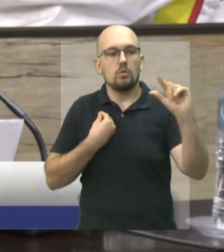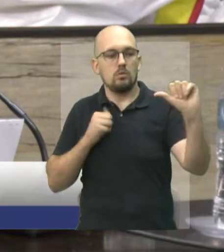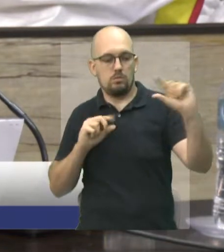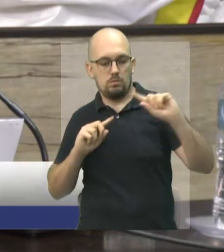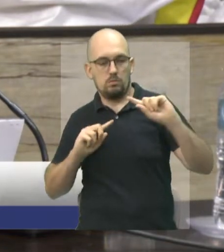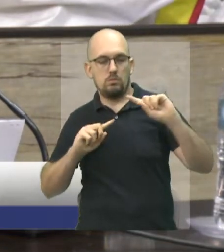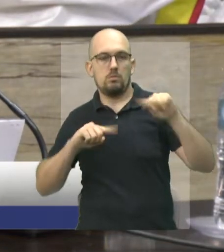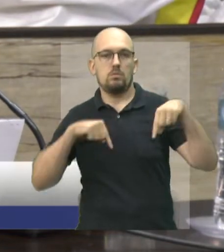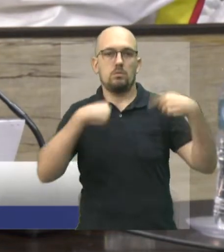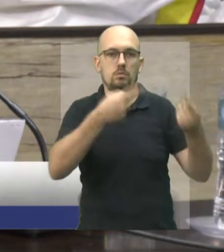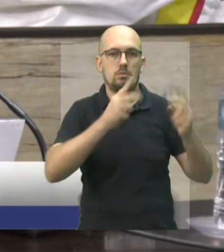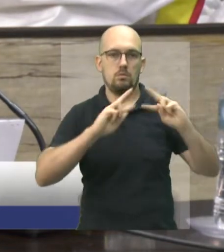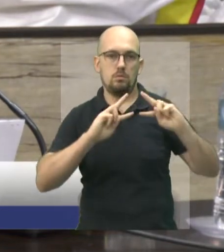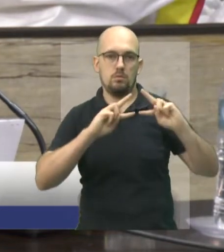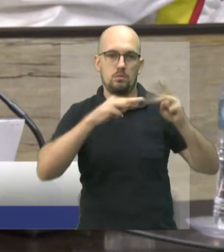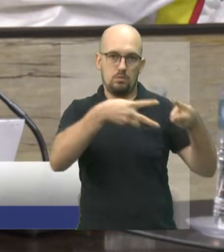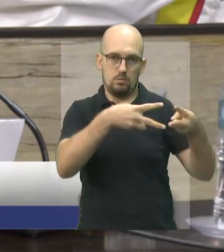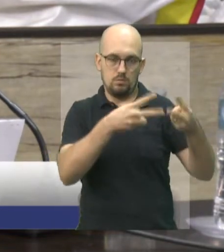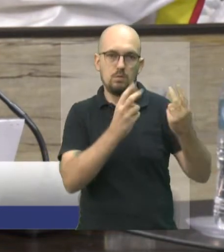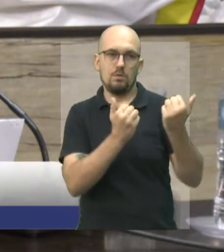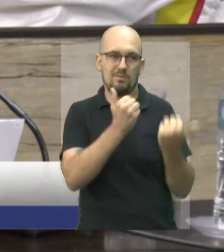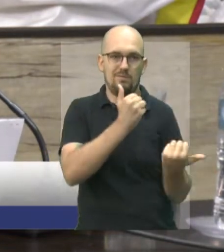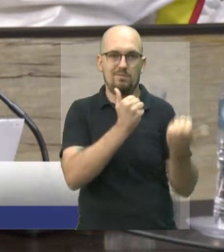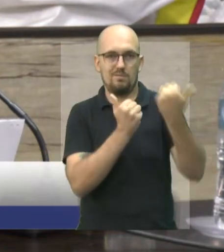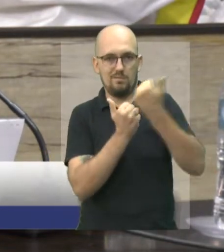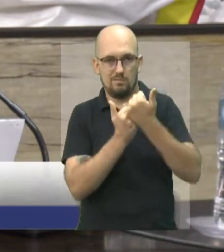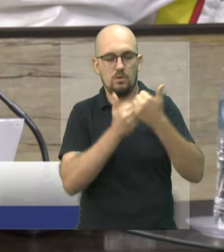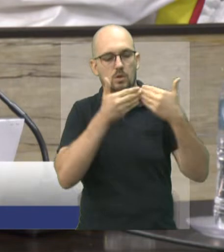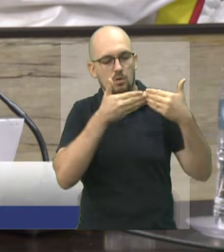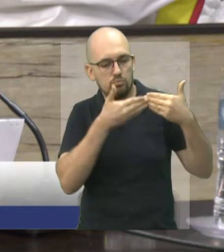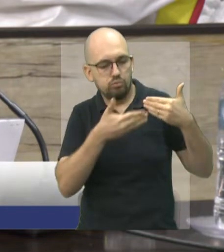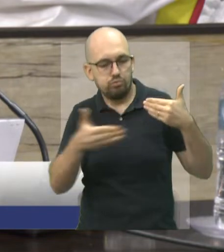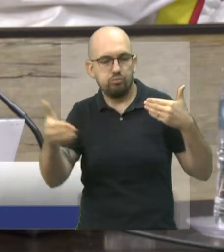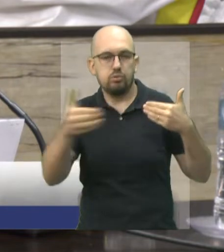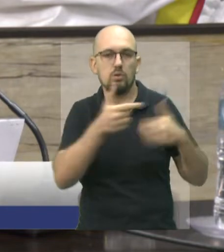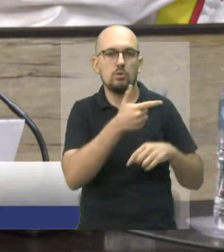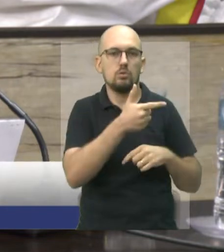e empossará a mesa para o biênio